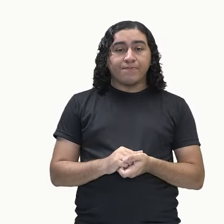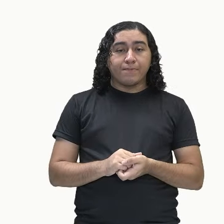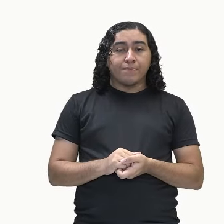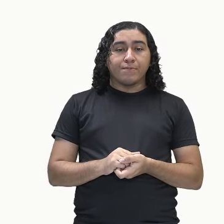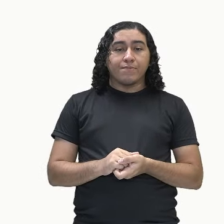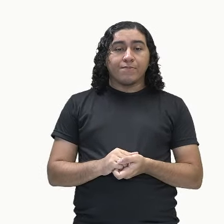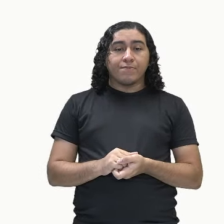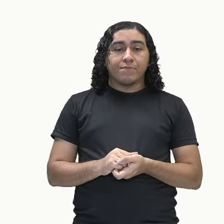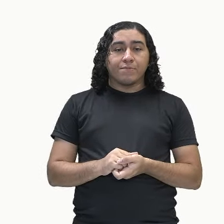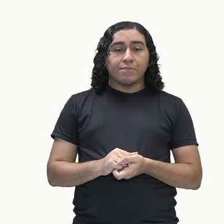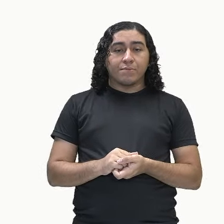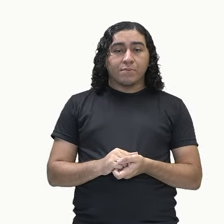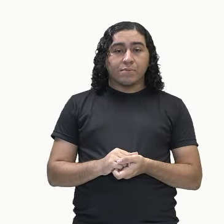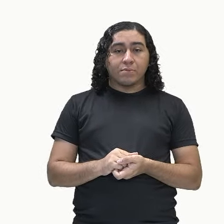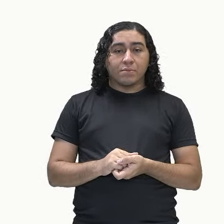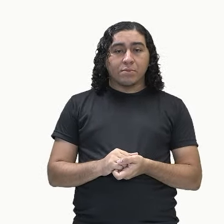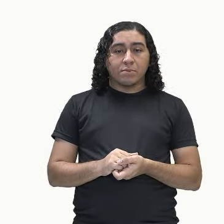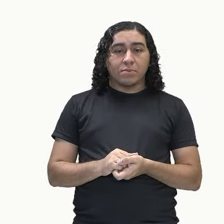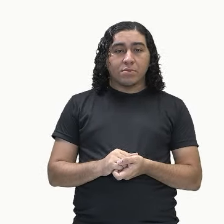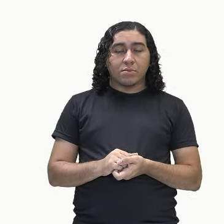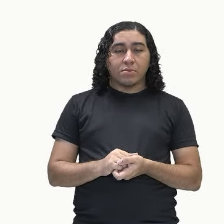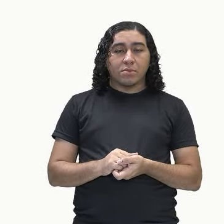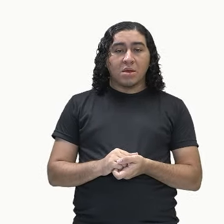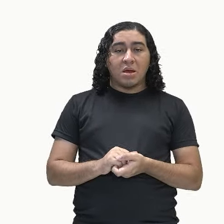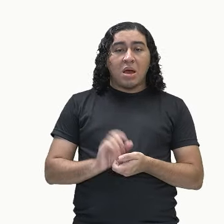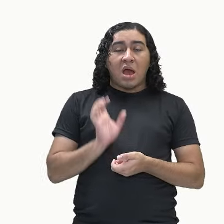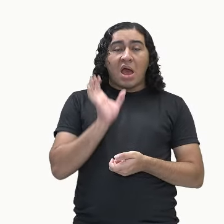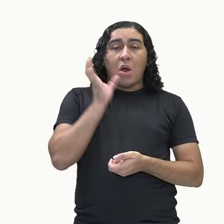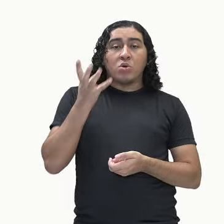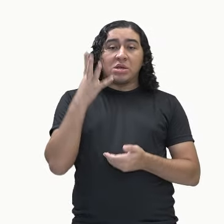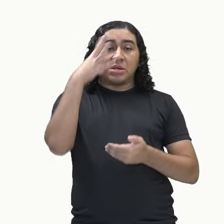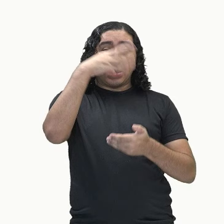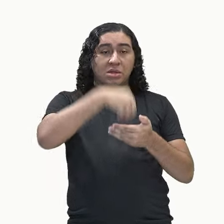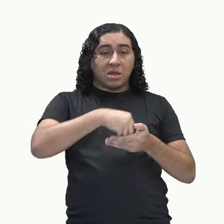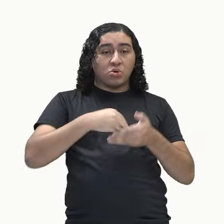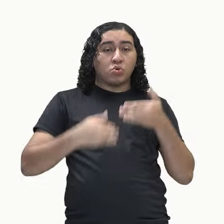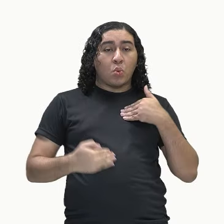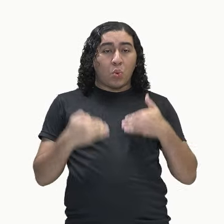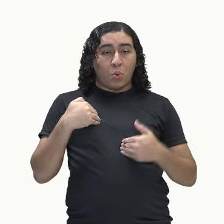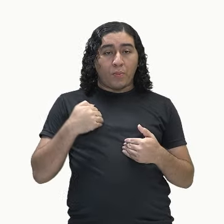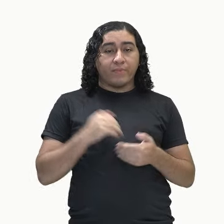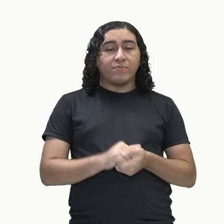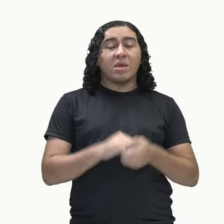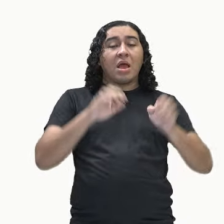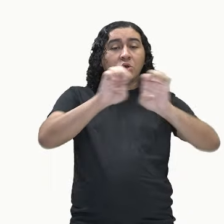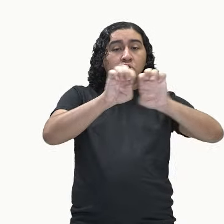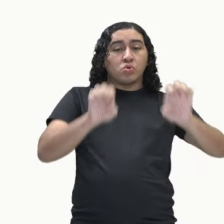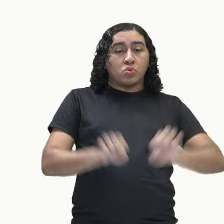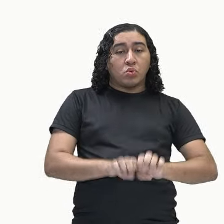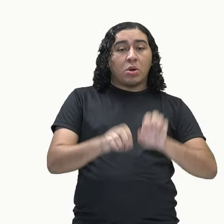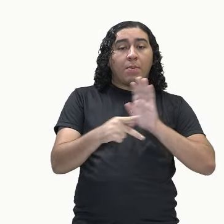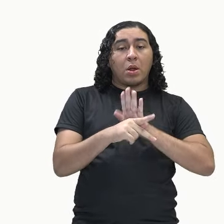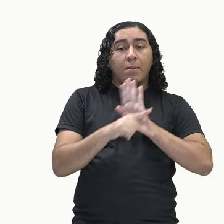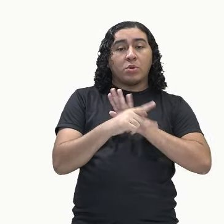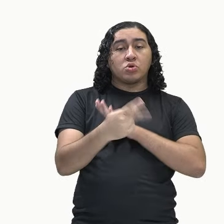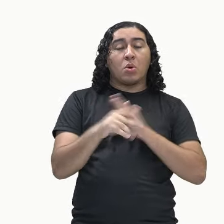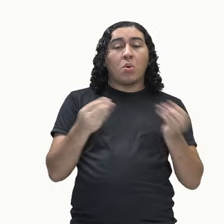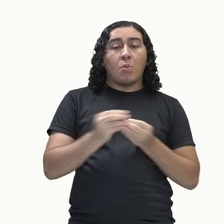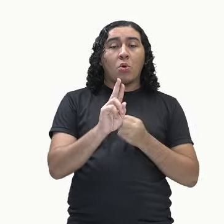uma fecundação que é denominada interna. A estrutura responsável pela fecundação interna é chamada